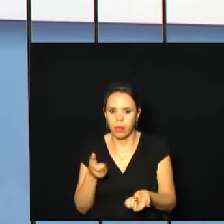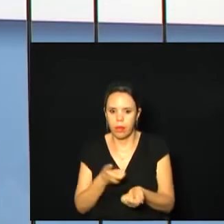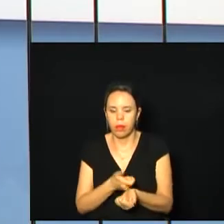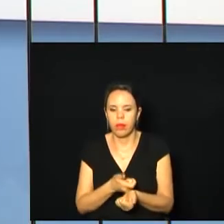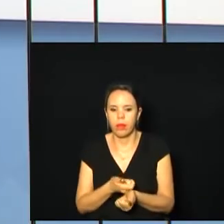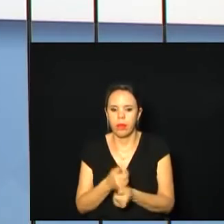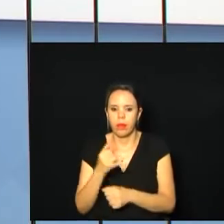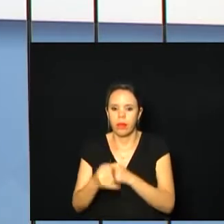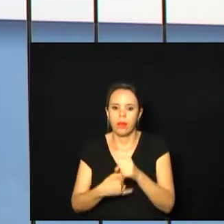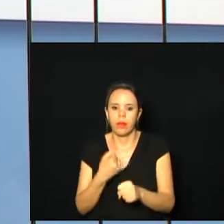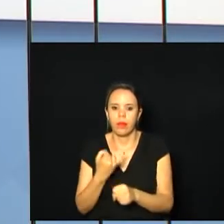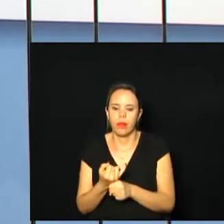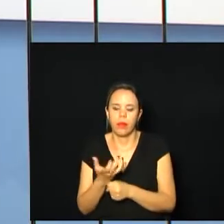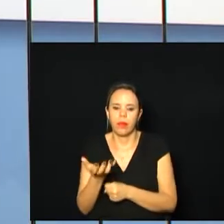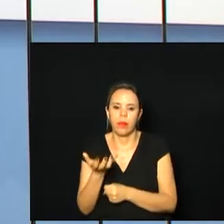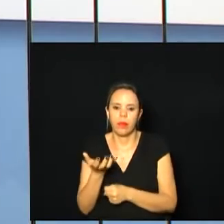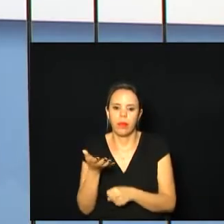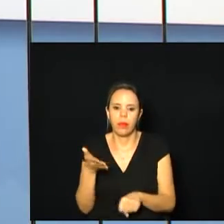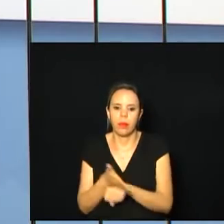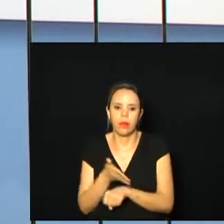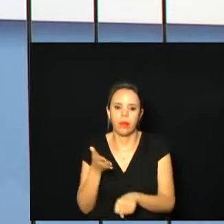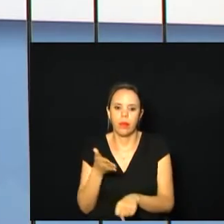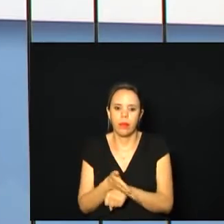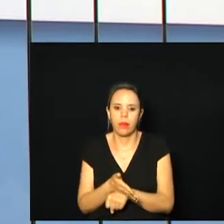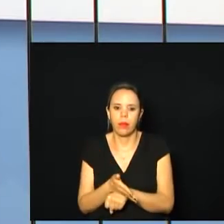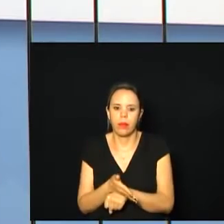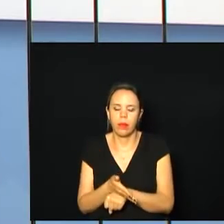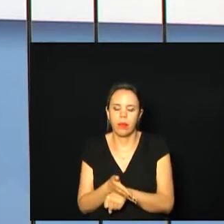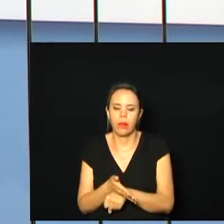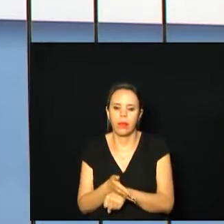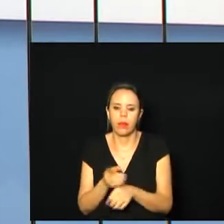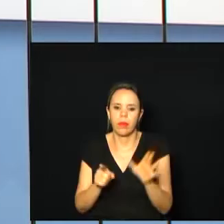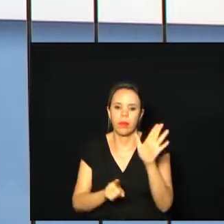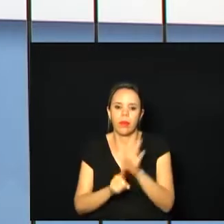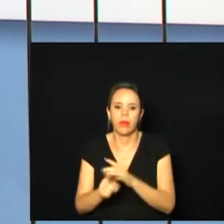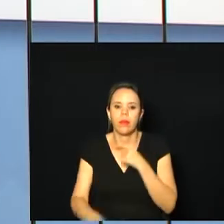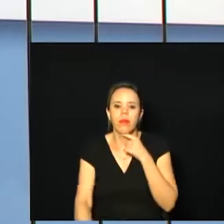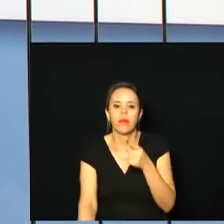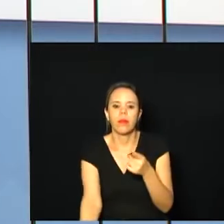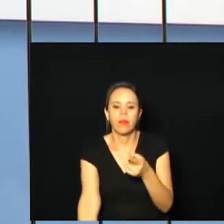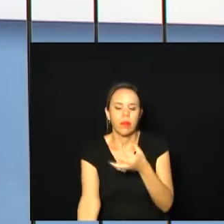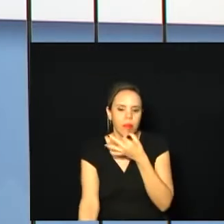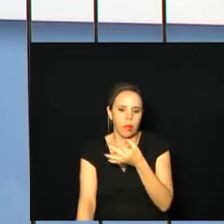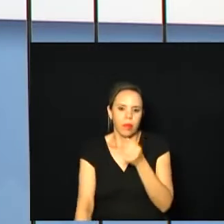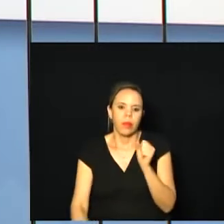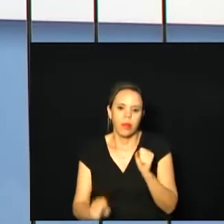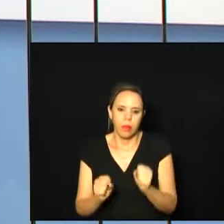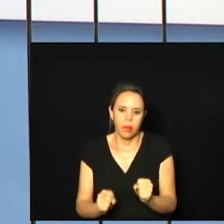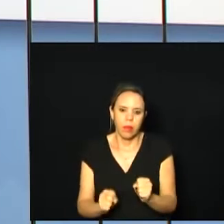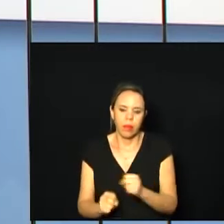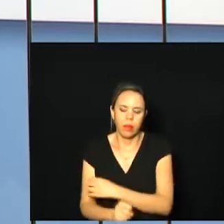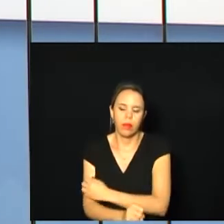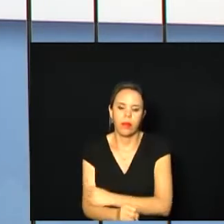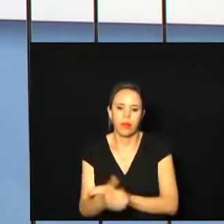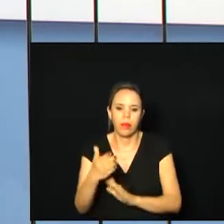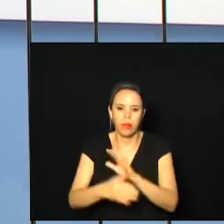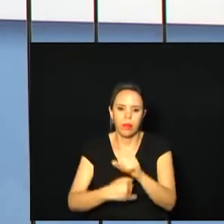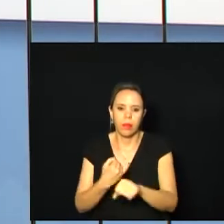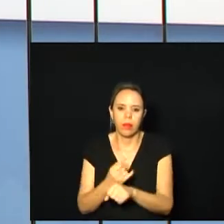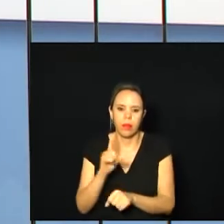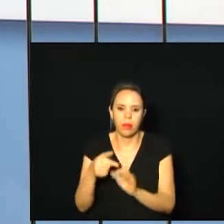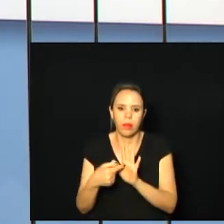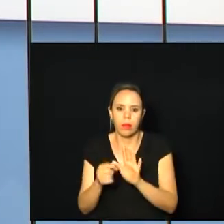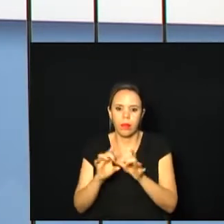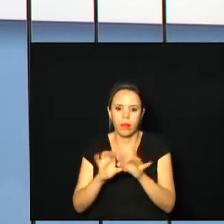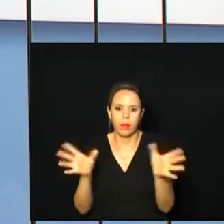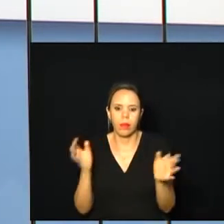acompanhar virtualmente e quiser participar através de perguntas ou sugestões, lá na capa do site, daqui a pouco já vai